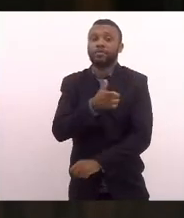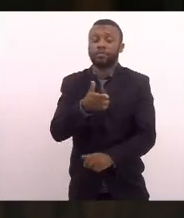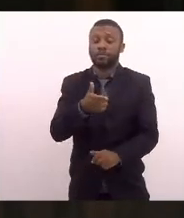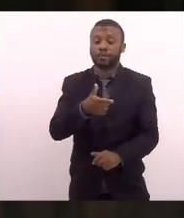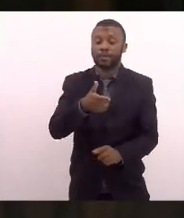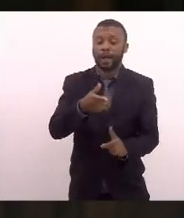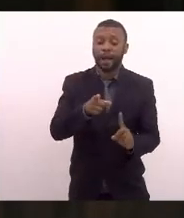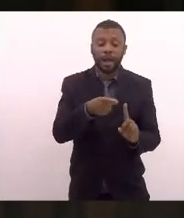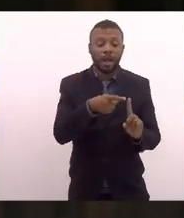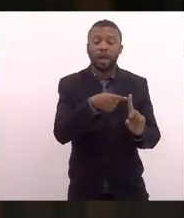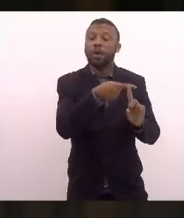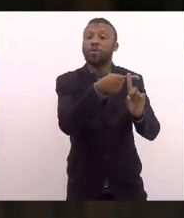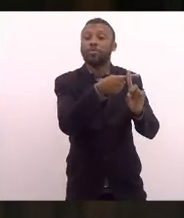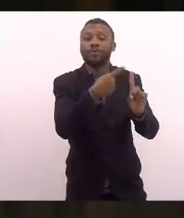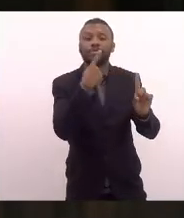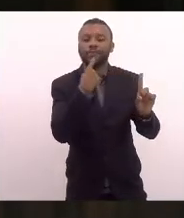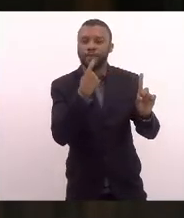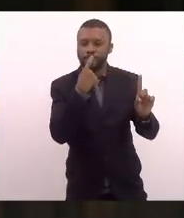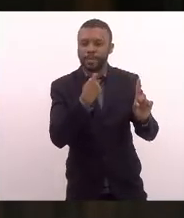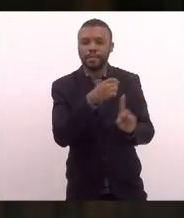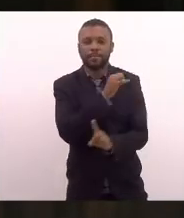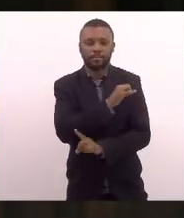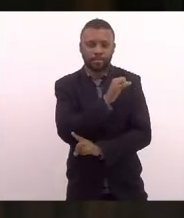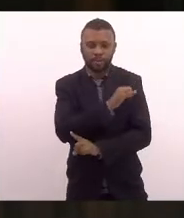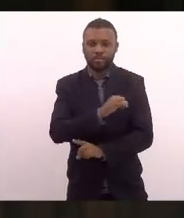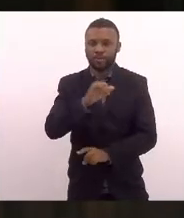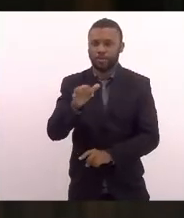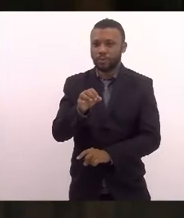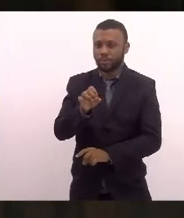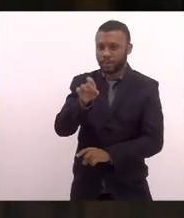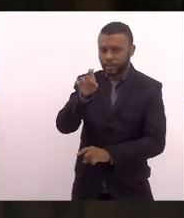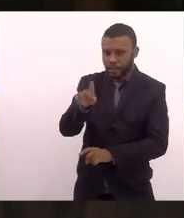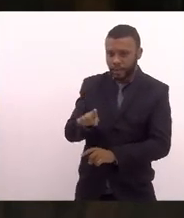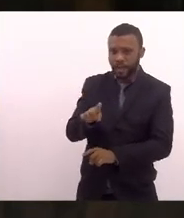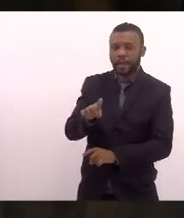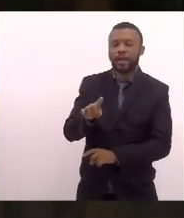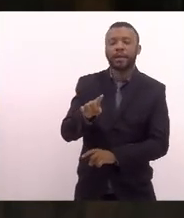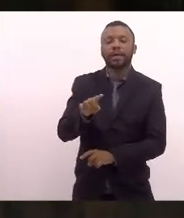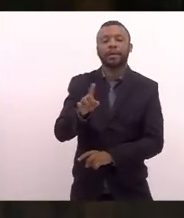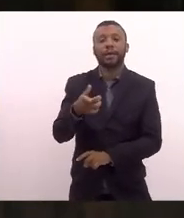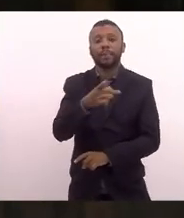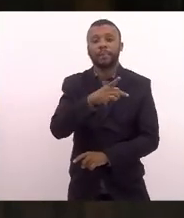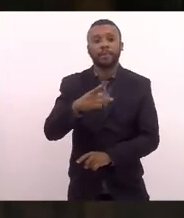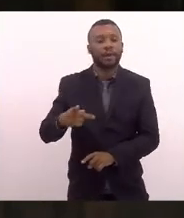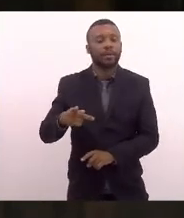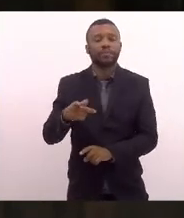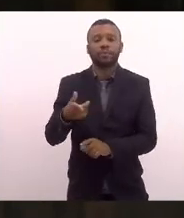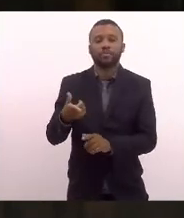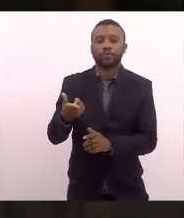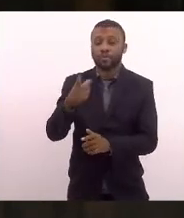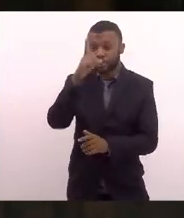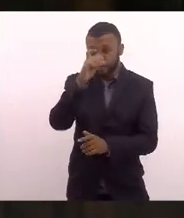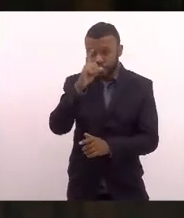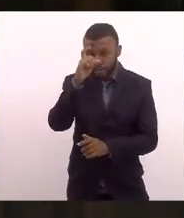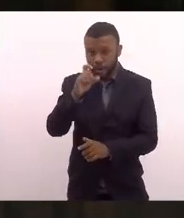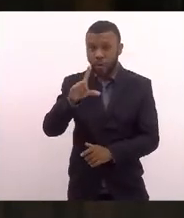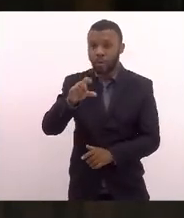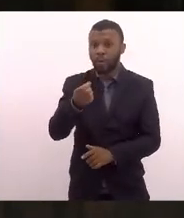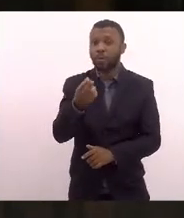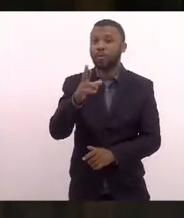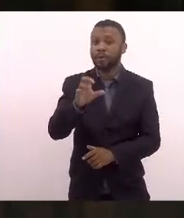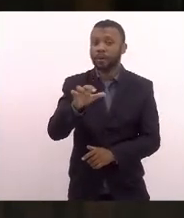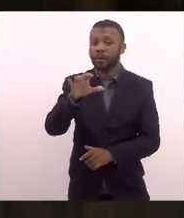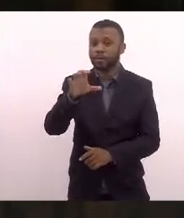Janeiro, José Lincoln de Souza Cruz, presidente do Centro de Estudo do Hospital Municipal Lourenço Jorge, Ana